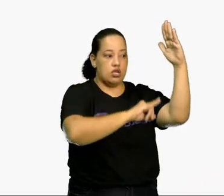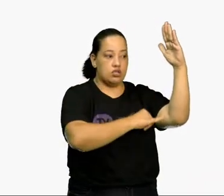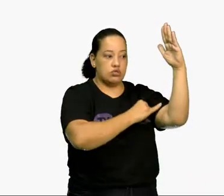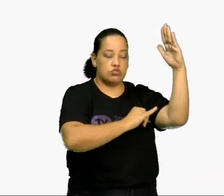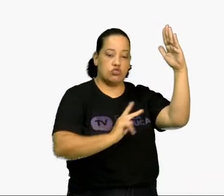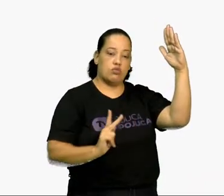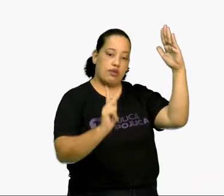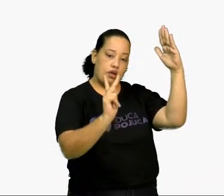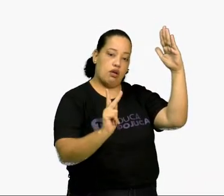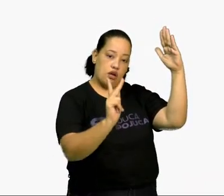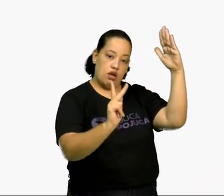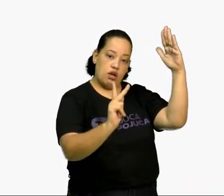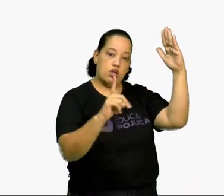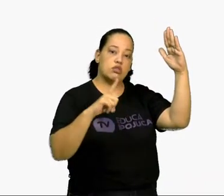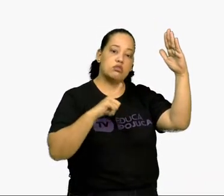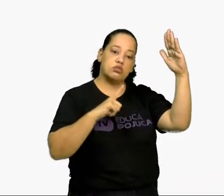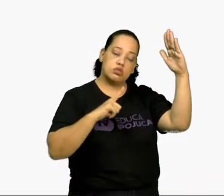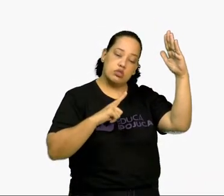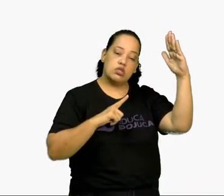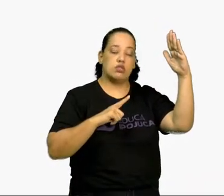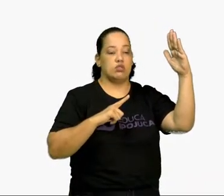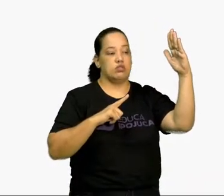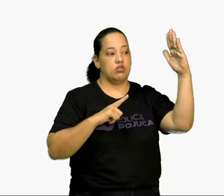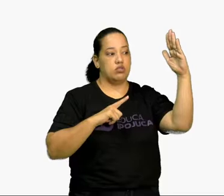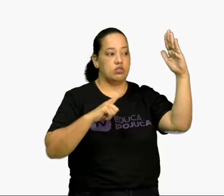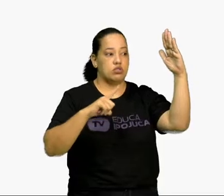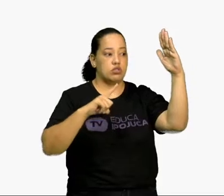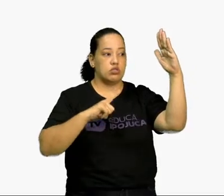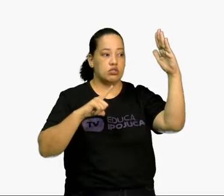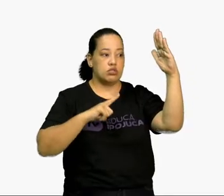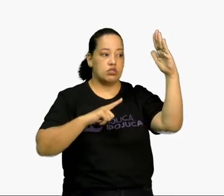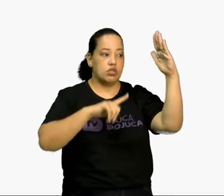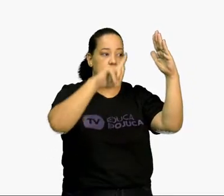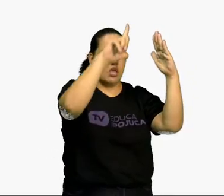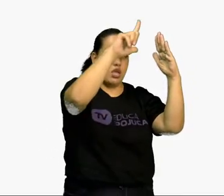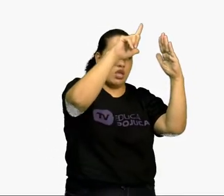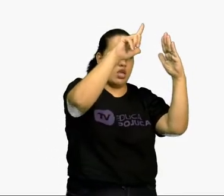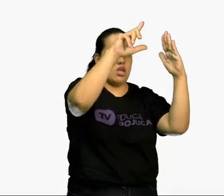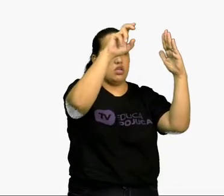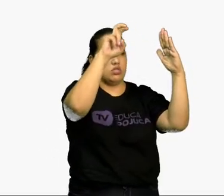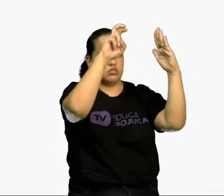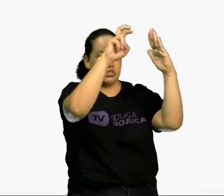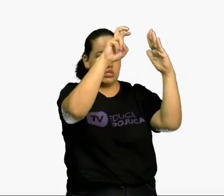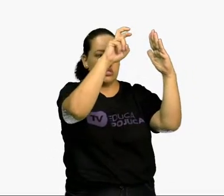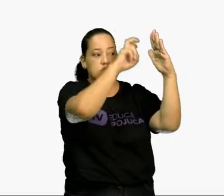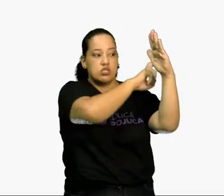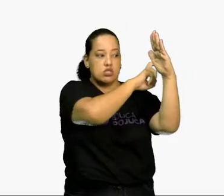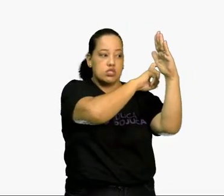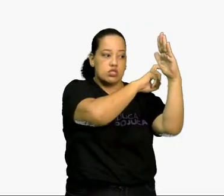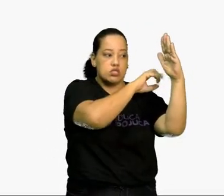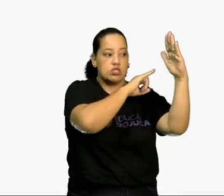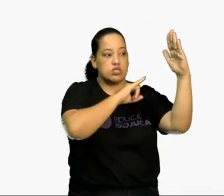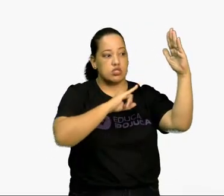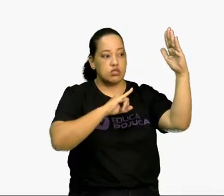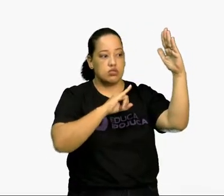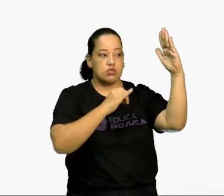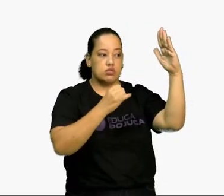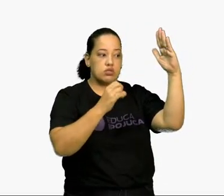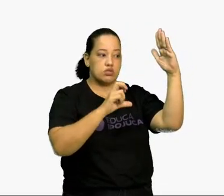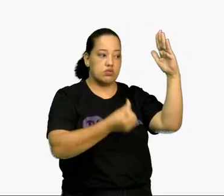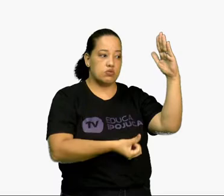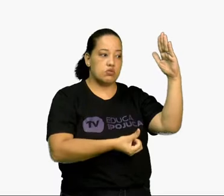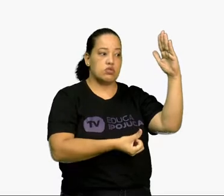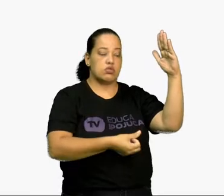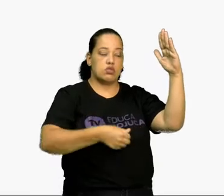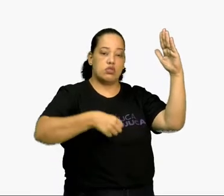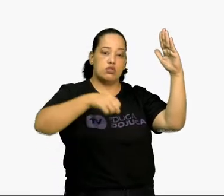ele tem como medidas cinco no lado lj-5 o lado lk5 e o lado